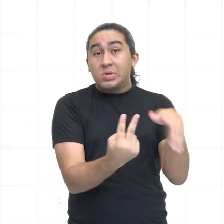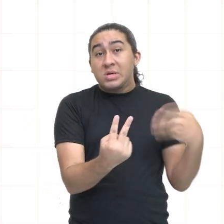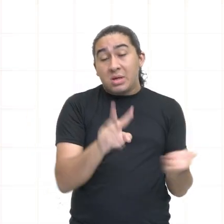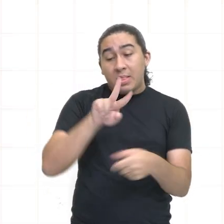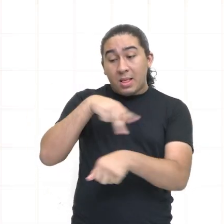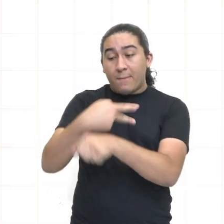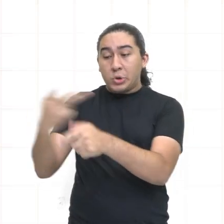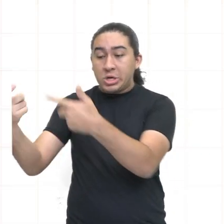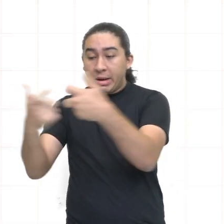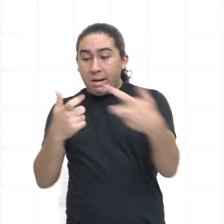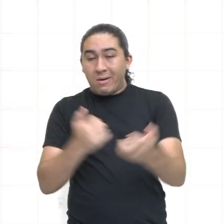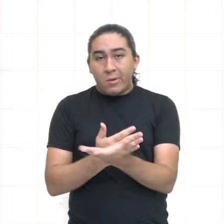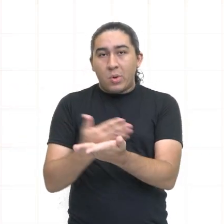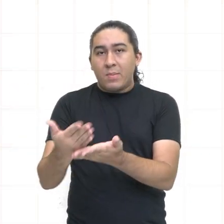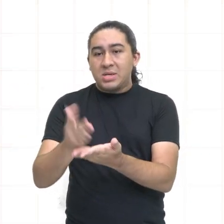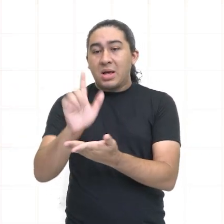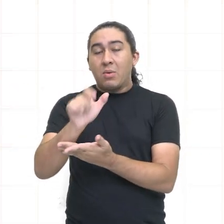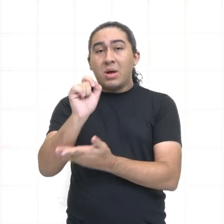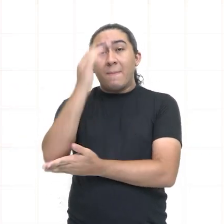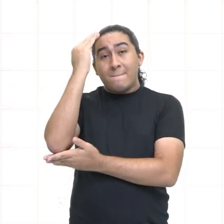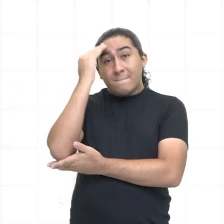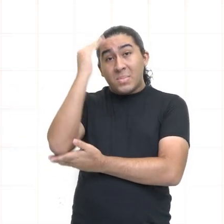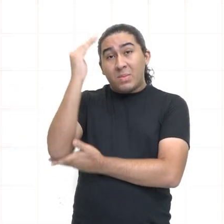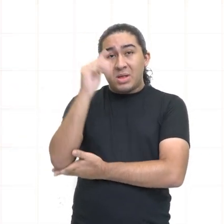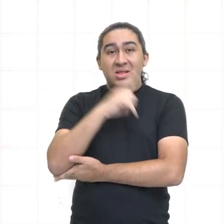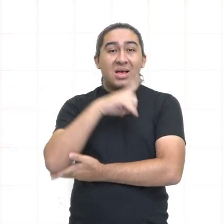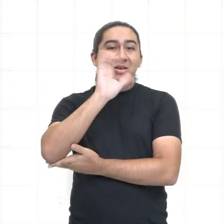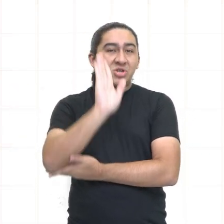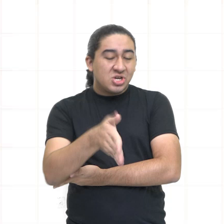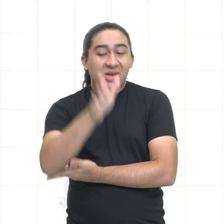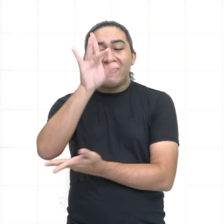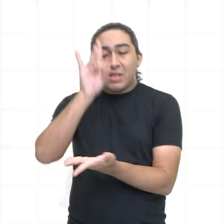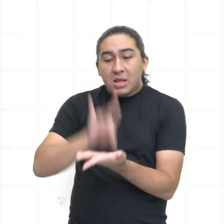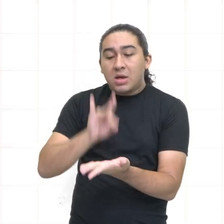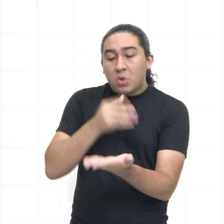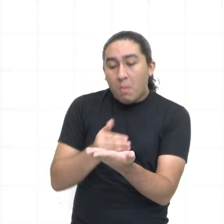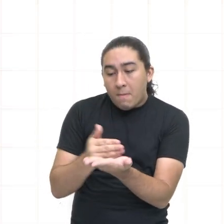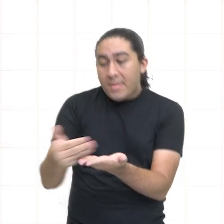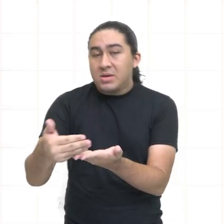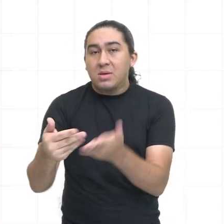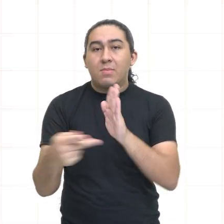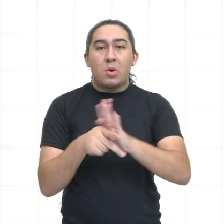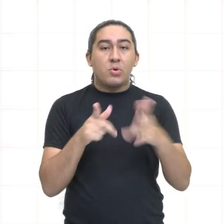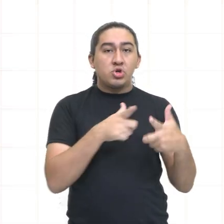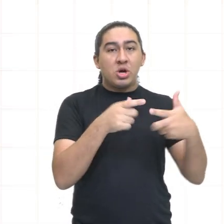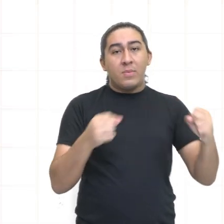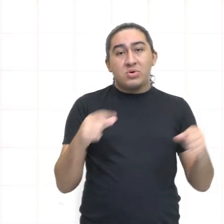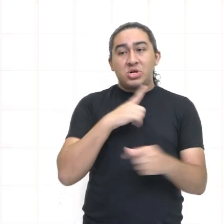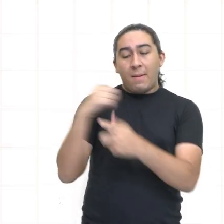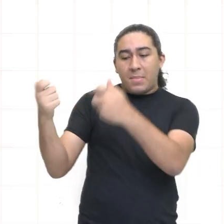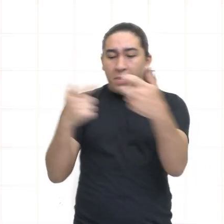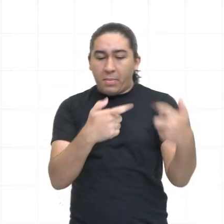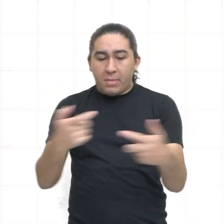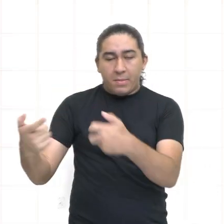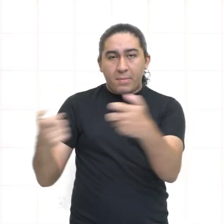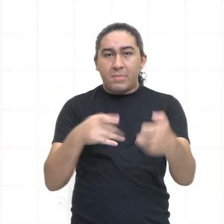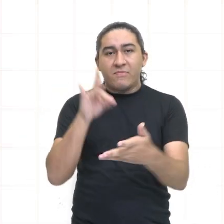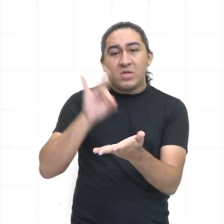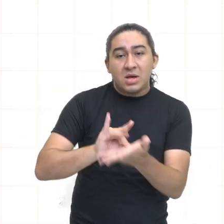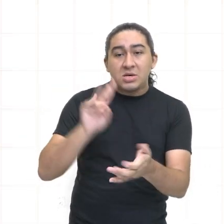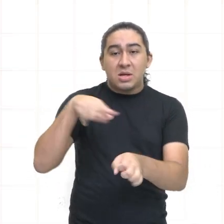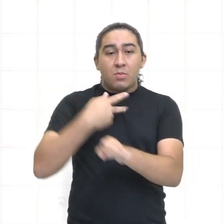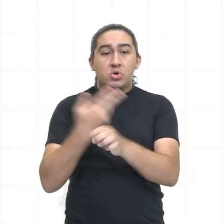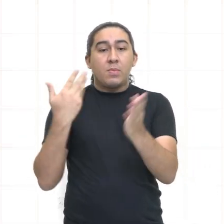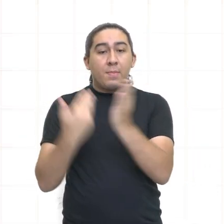vai ser ali como se fosse a última estaca para que, de fato, o Japão acabasse ali assinando a sua